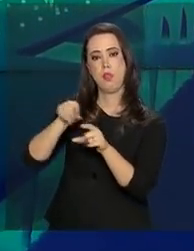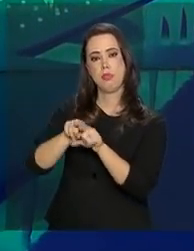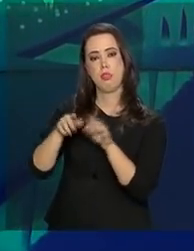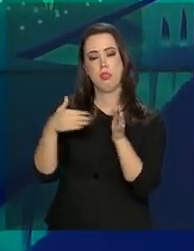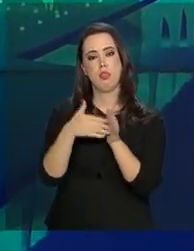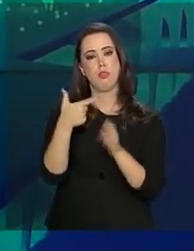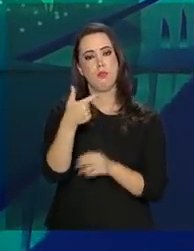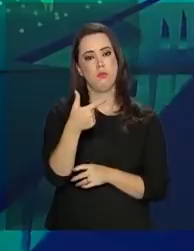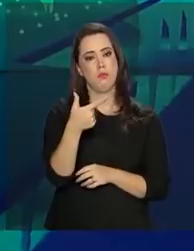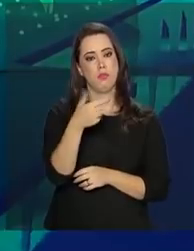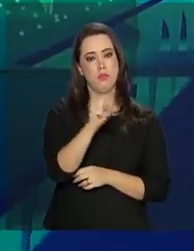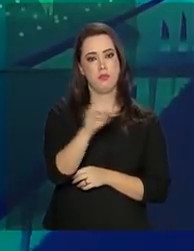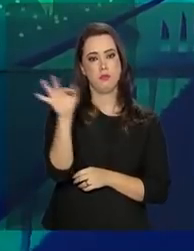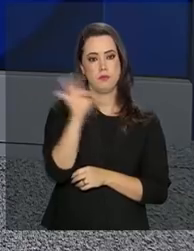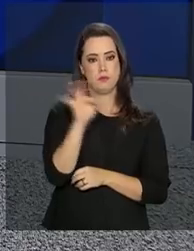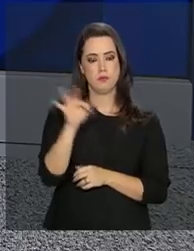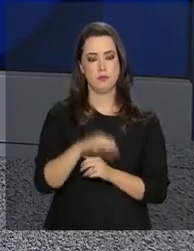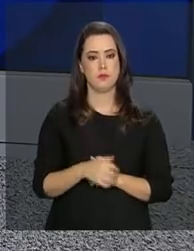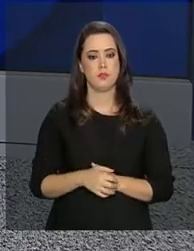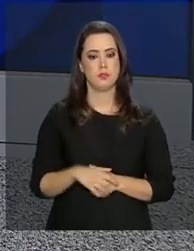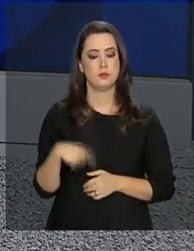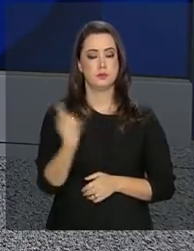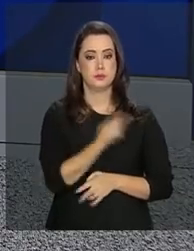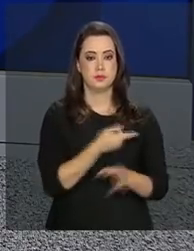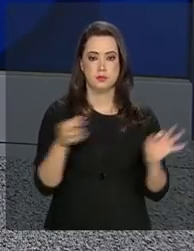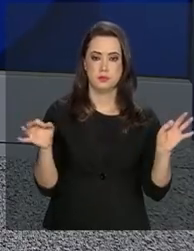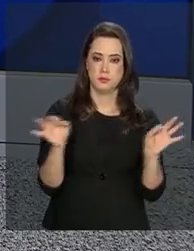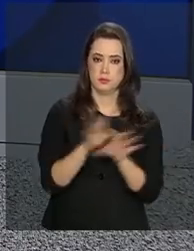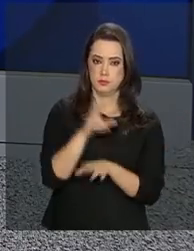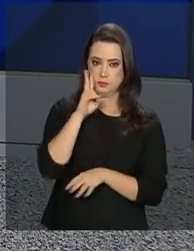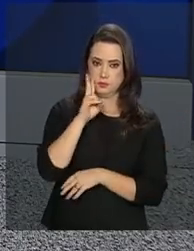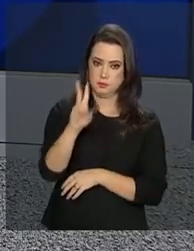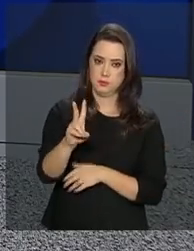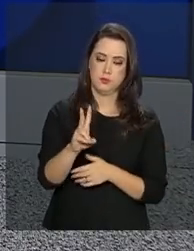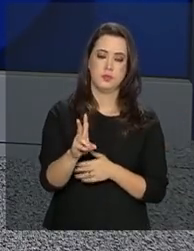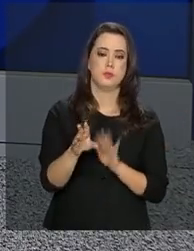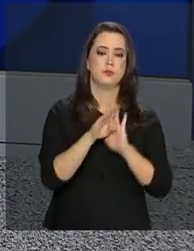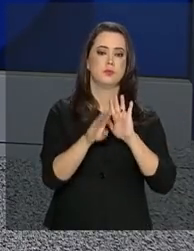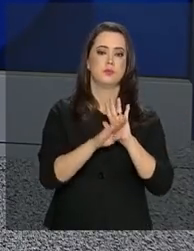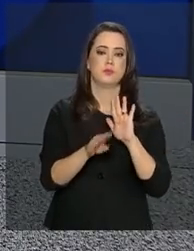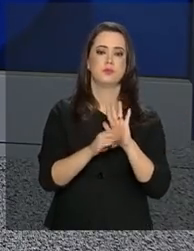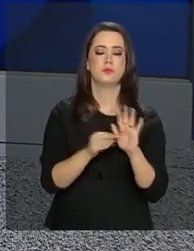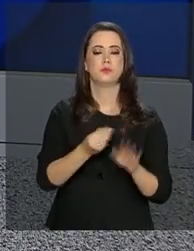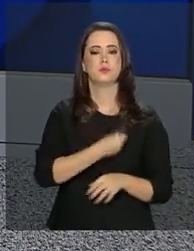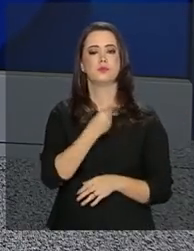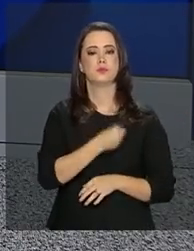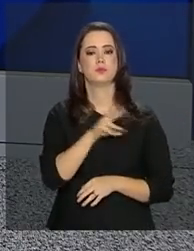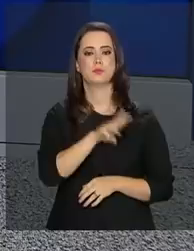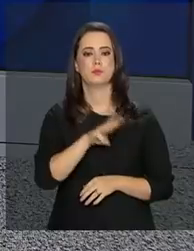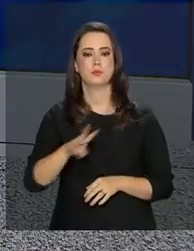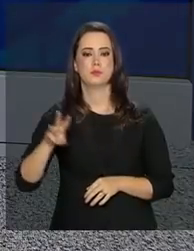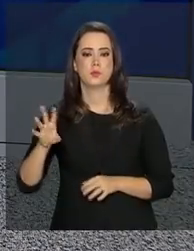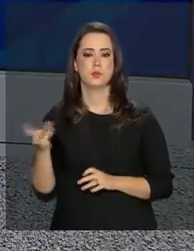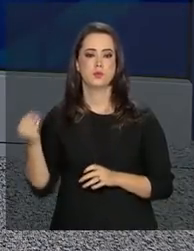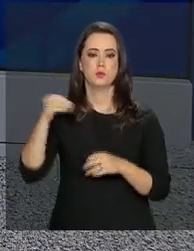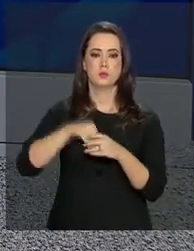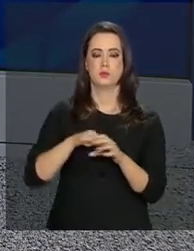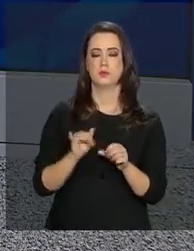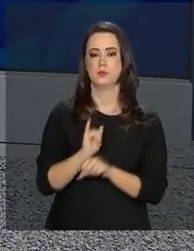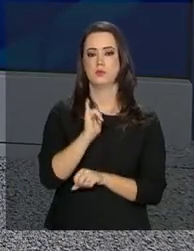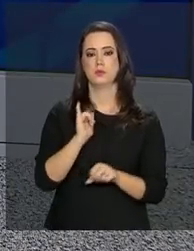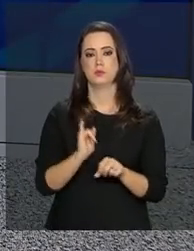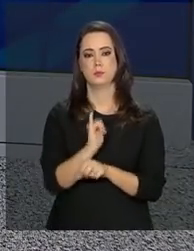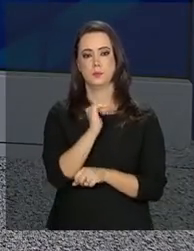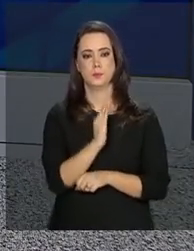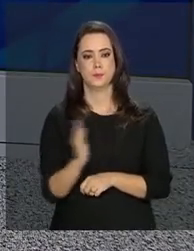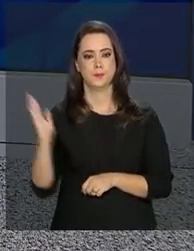28 de fevereiro nós ficamos por aqui você acompanha a nossa programação ao vivo pelo site da npr e todas as reportagens